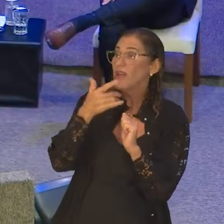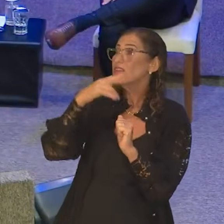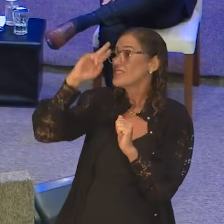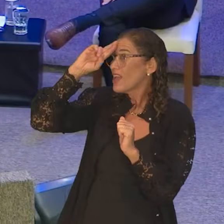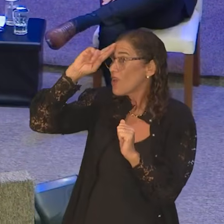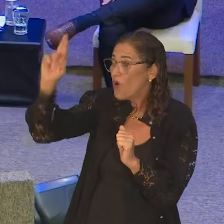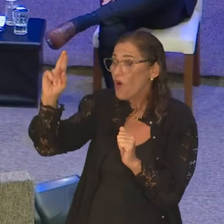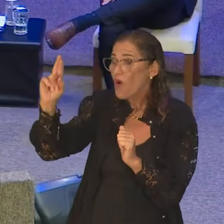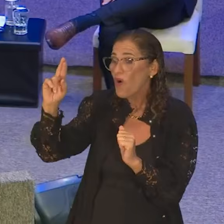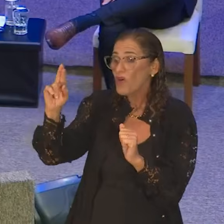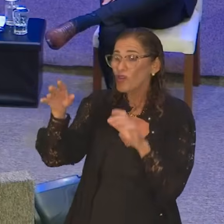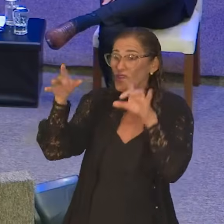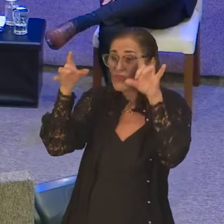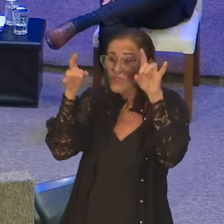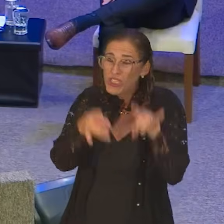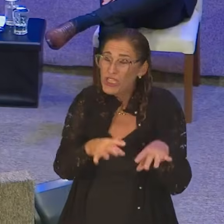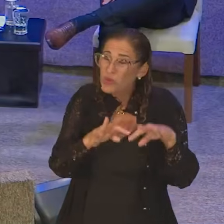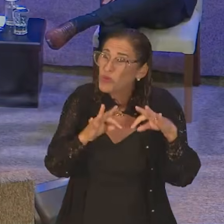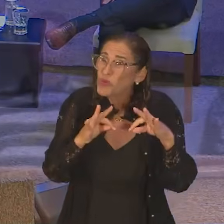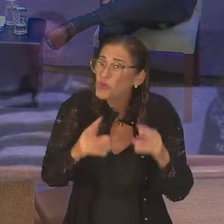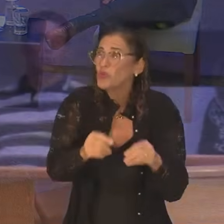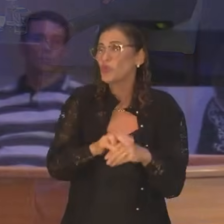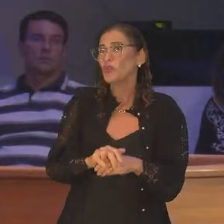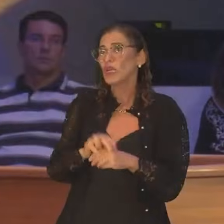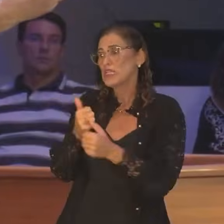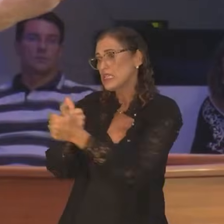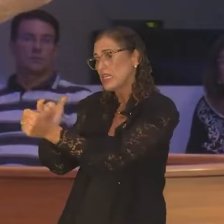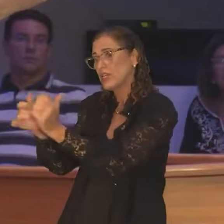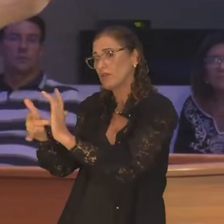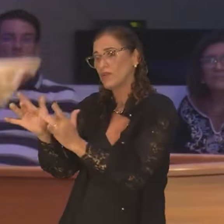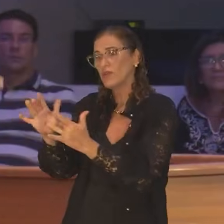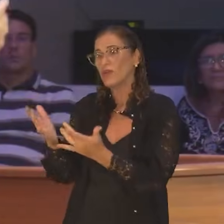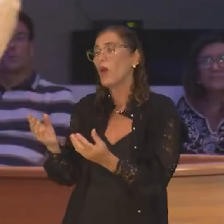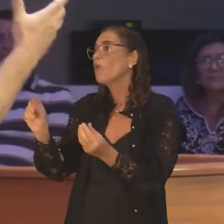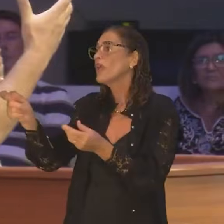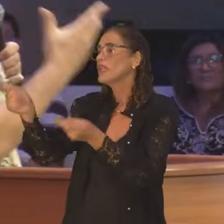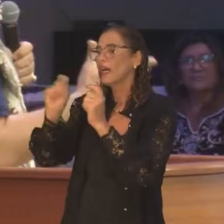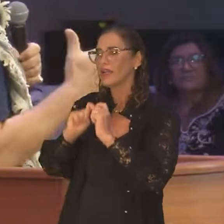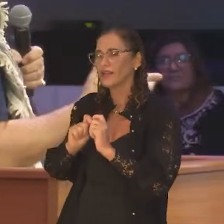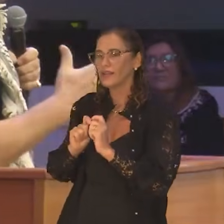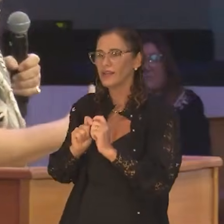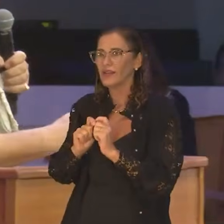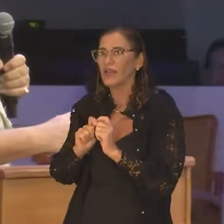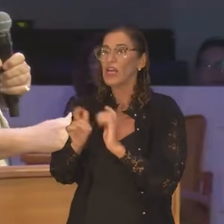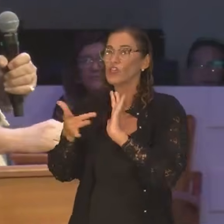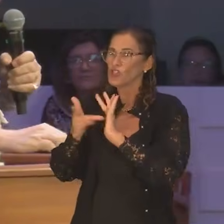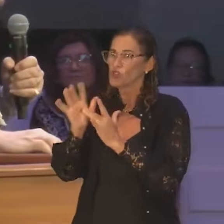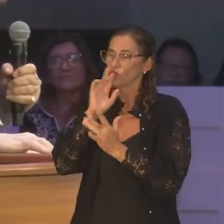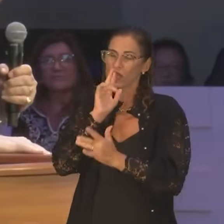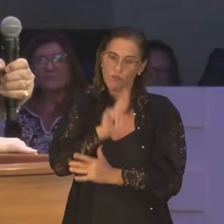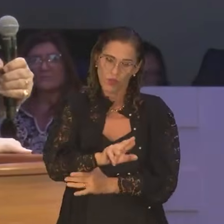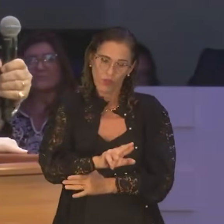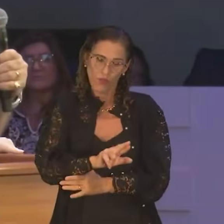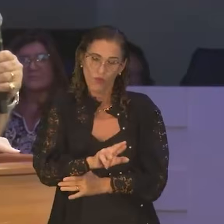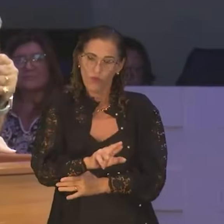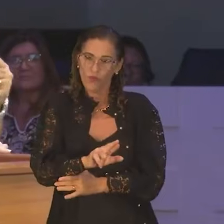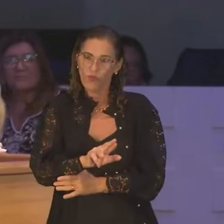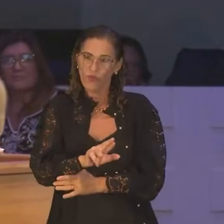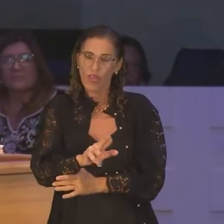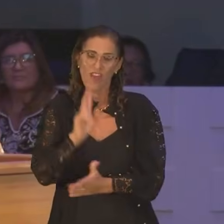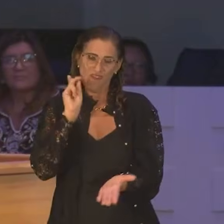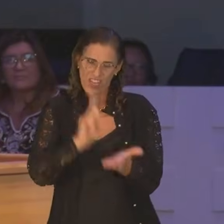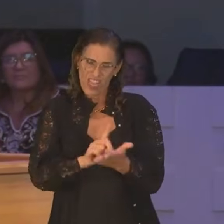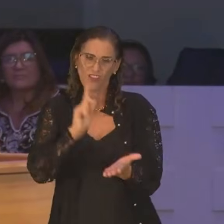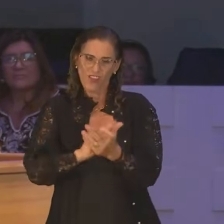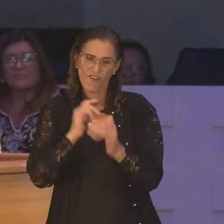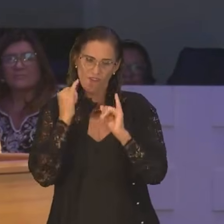Senhor, nós deixamos tudo e te seguimos, que dará para nós? Respondeu-lhe Jesus, dizendo, em verdade